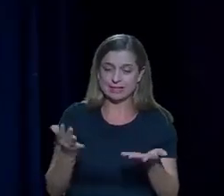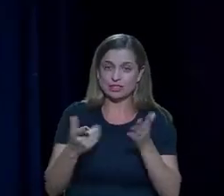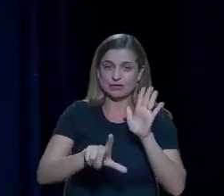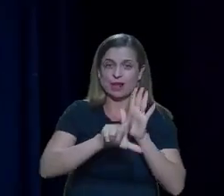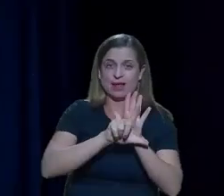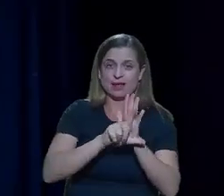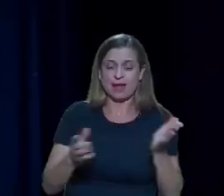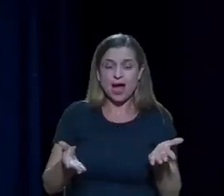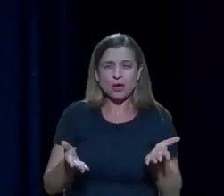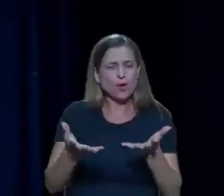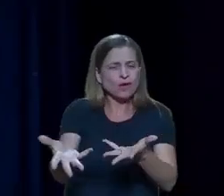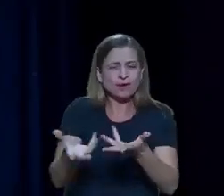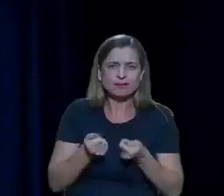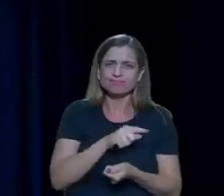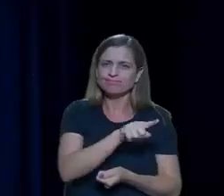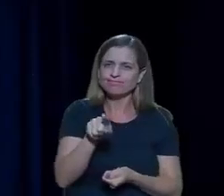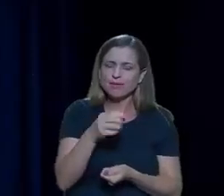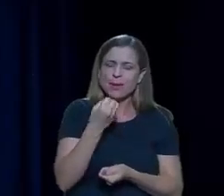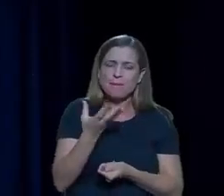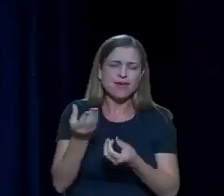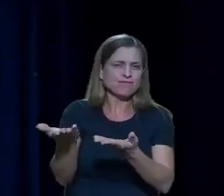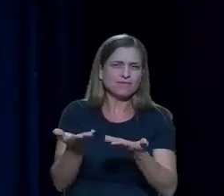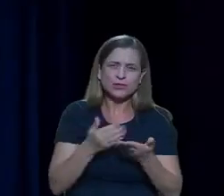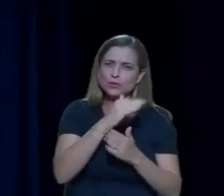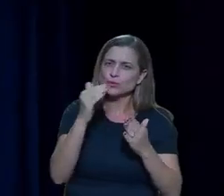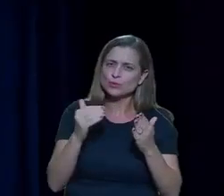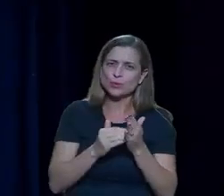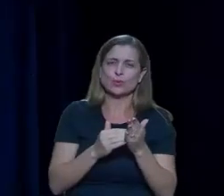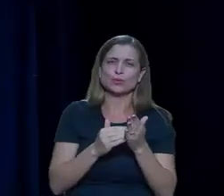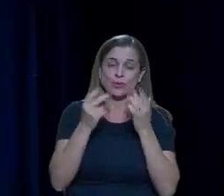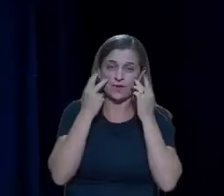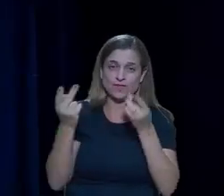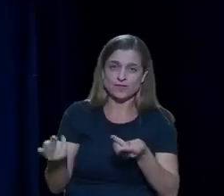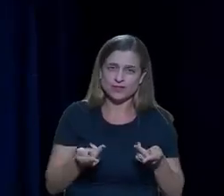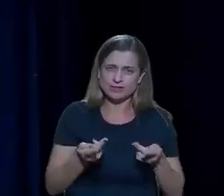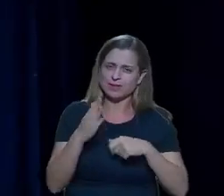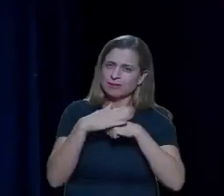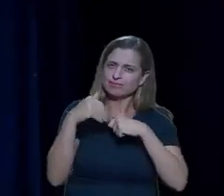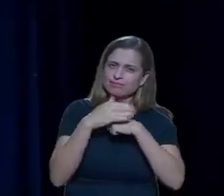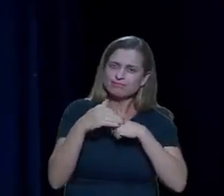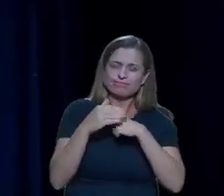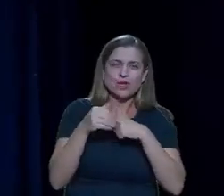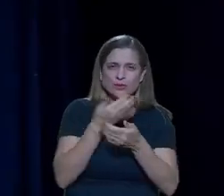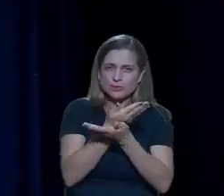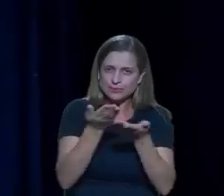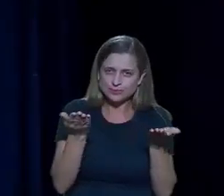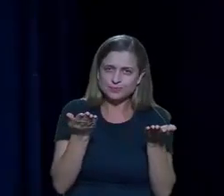receber vocês aqui. Sejam muito bem-vindos, todos que nos visitam, porque é um carinho enorme que a gente tem por